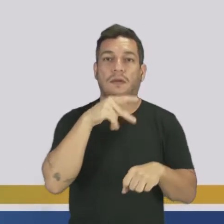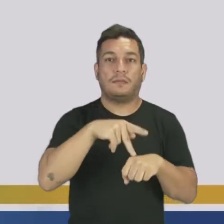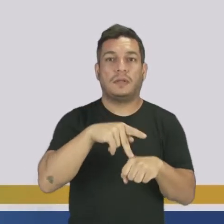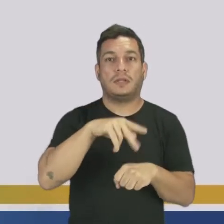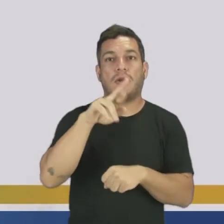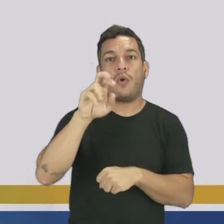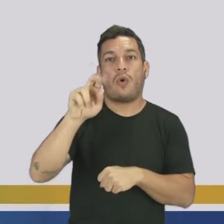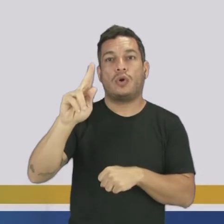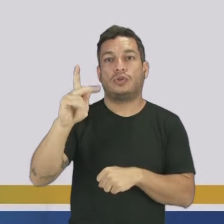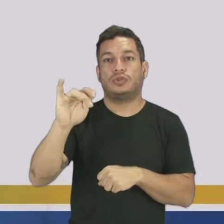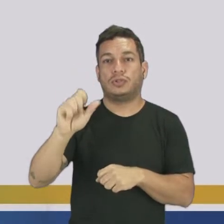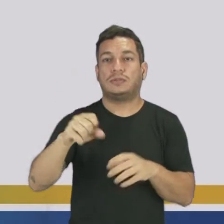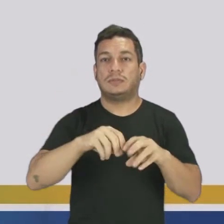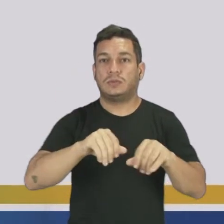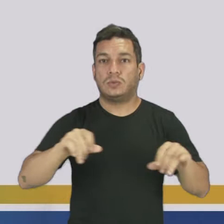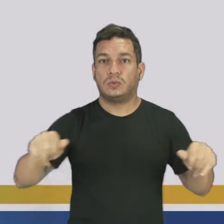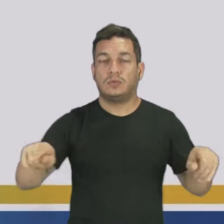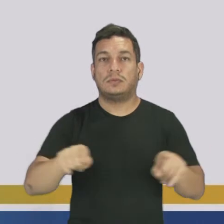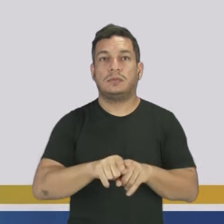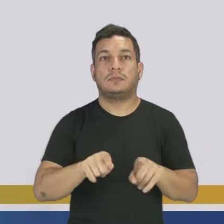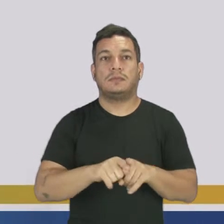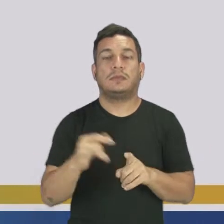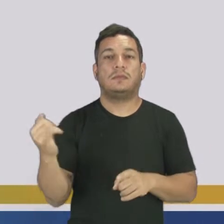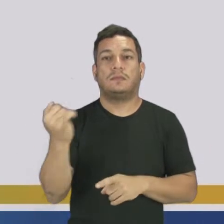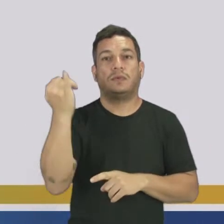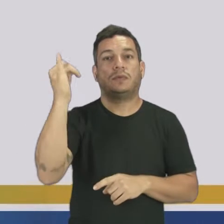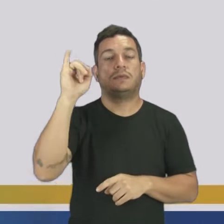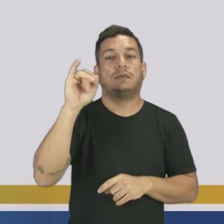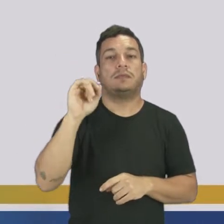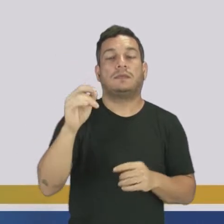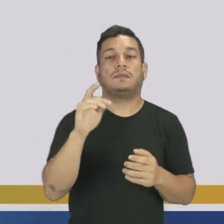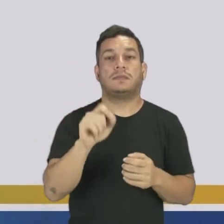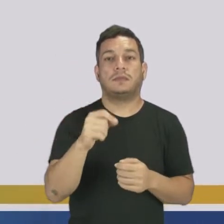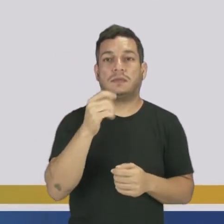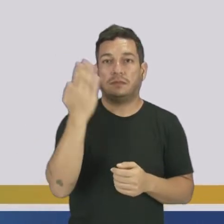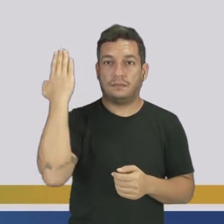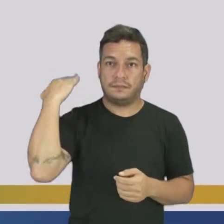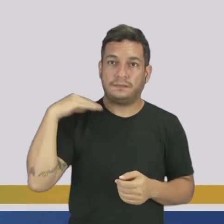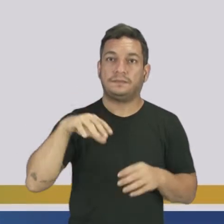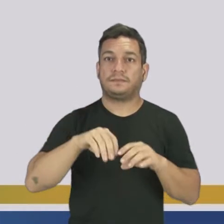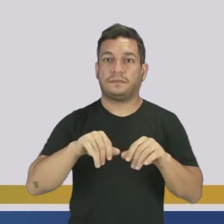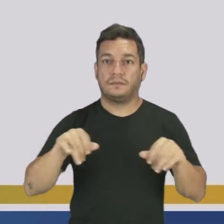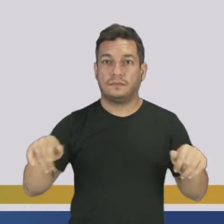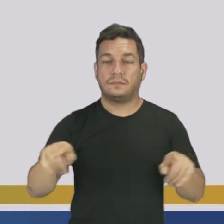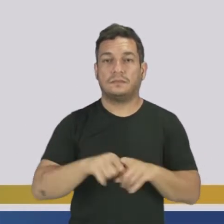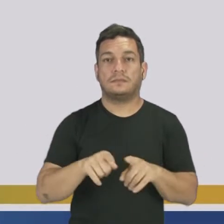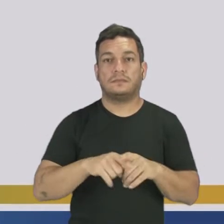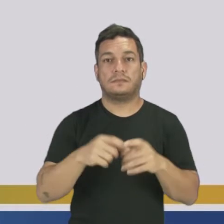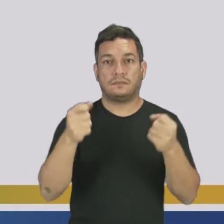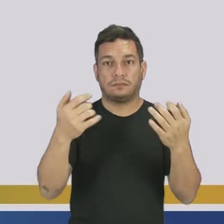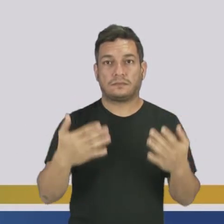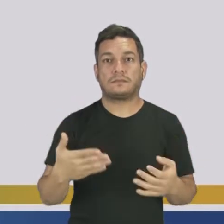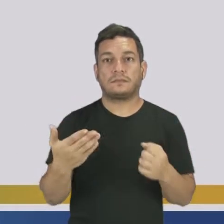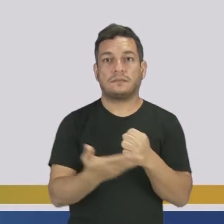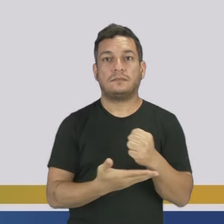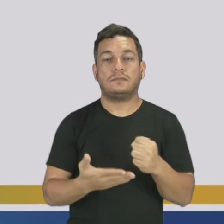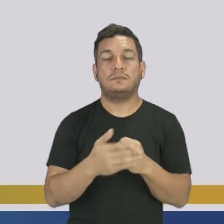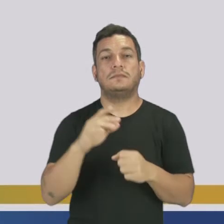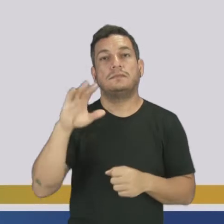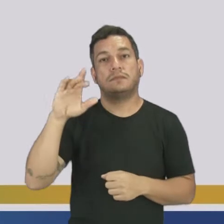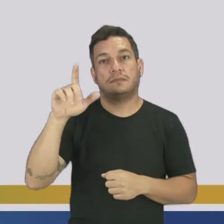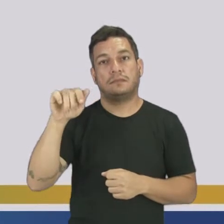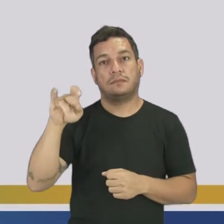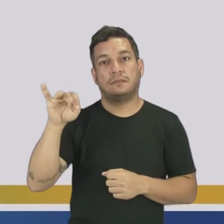no solo. E de importância vital para a determinação do passado da Terra e a definição de padrões